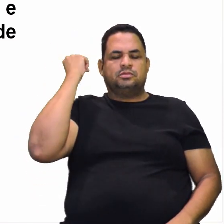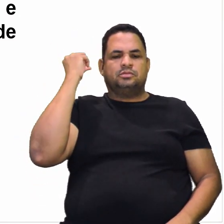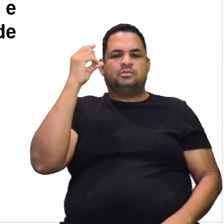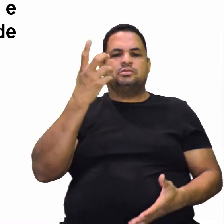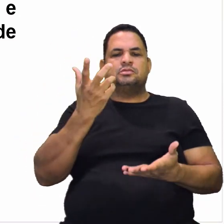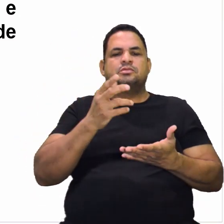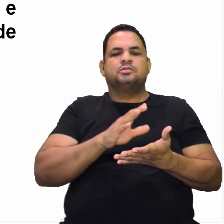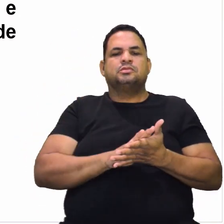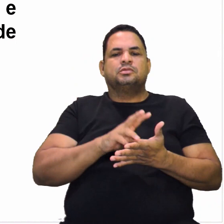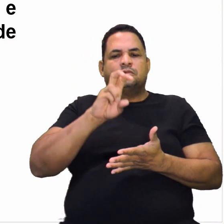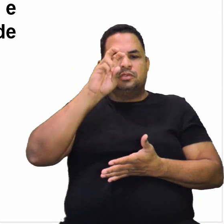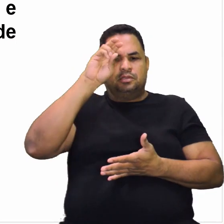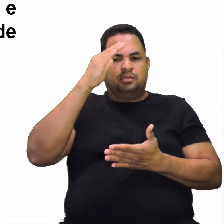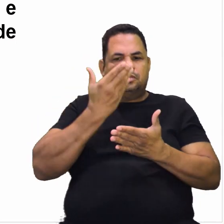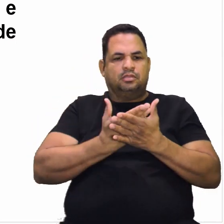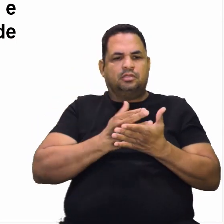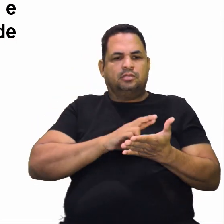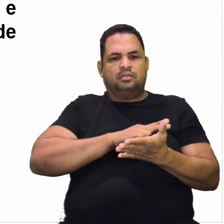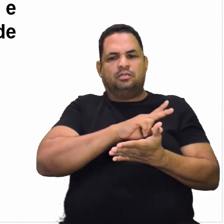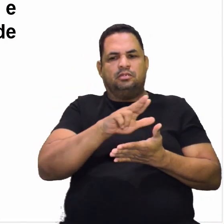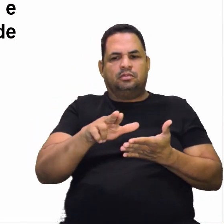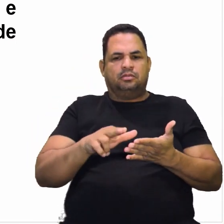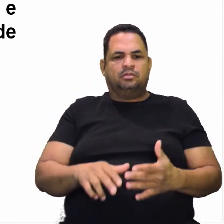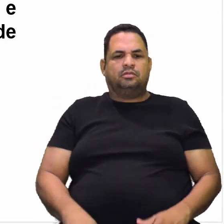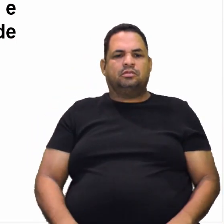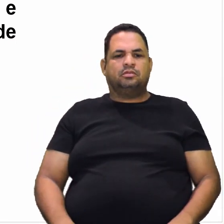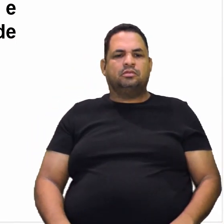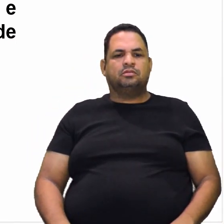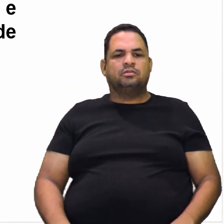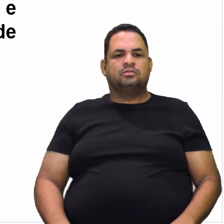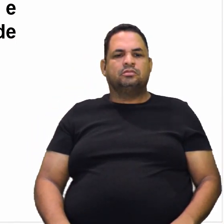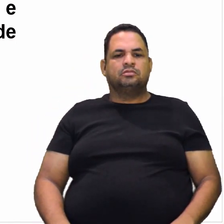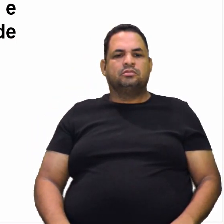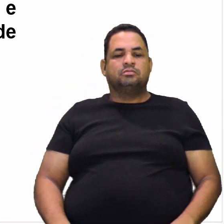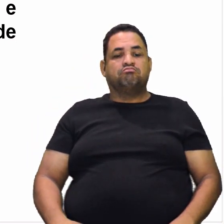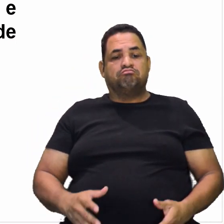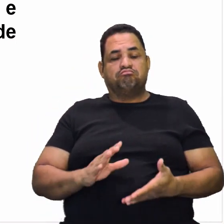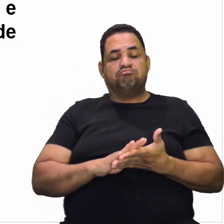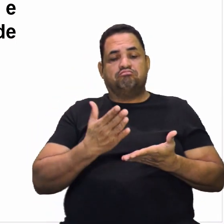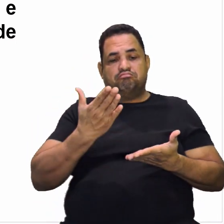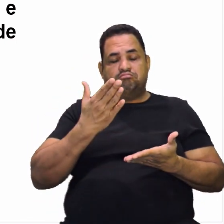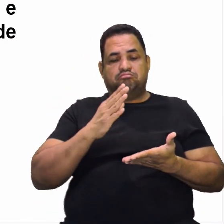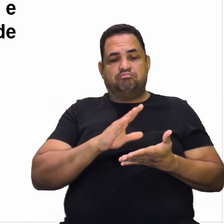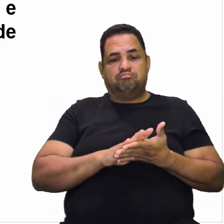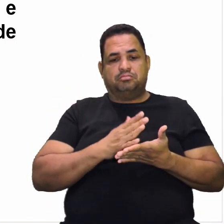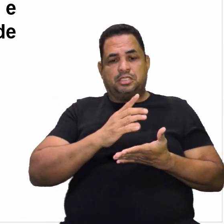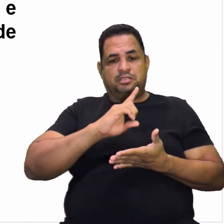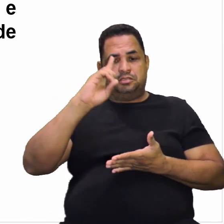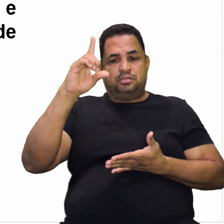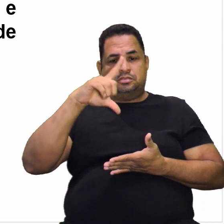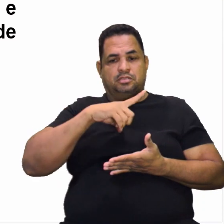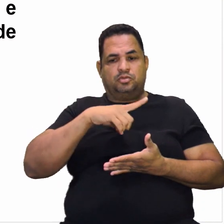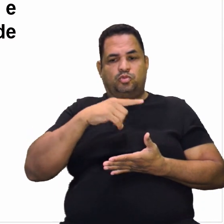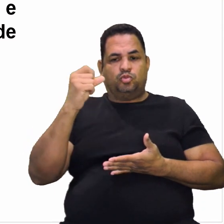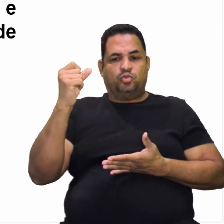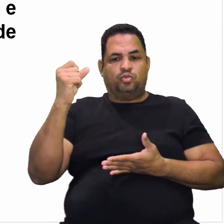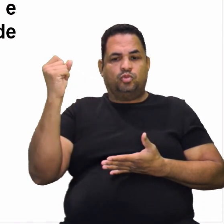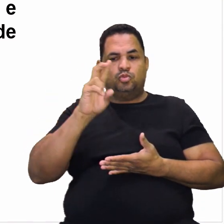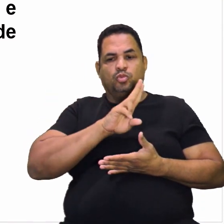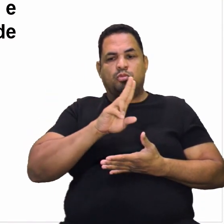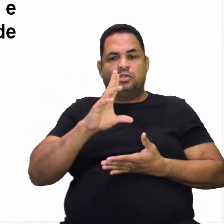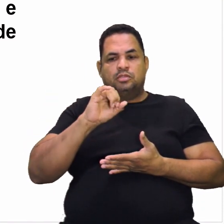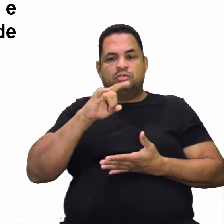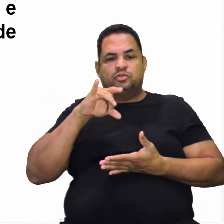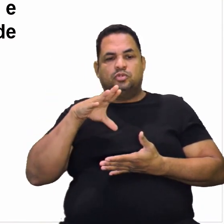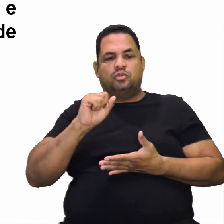antigos egípcios acreditavam em vários deuses. Um desses deuses recebia o nome de Sol e era um